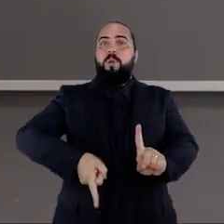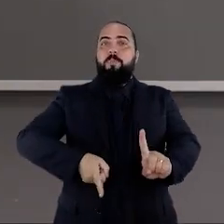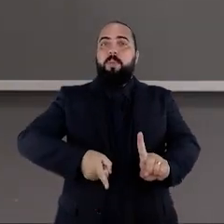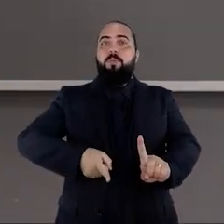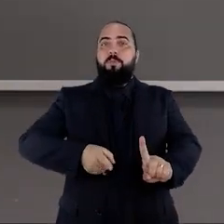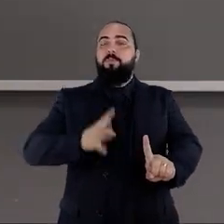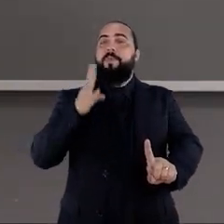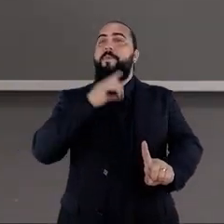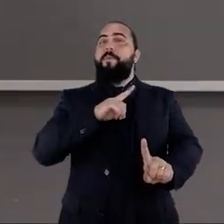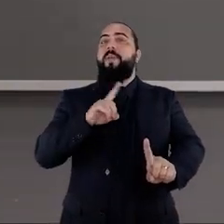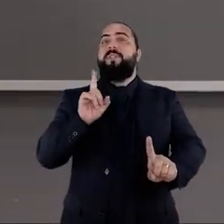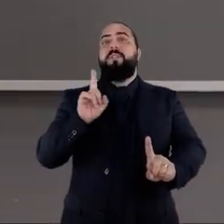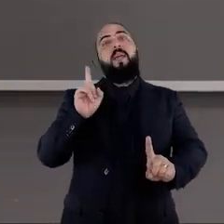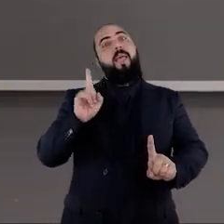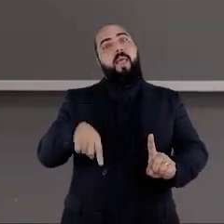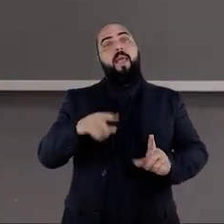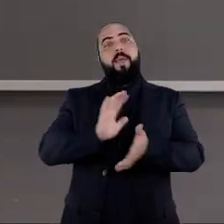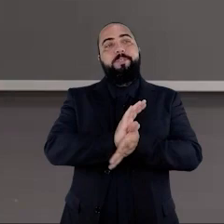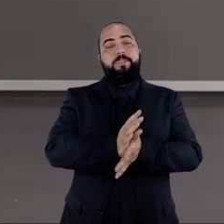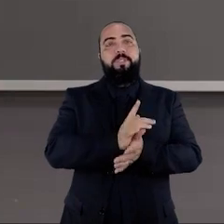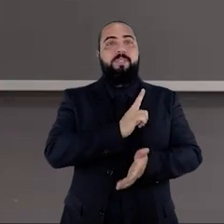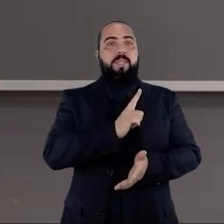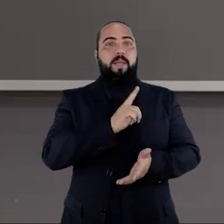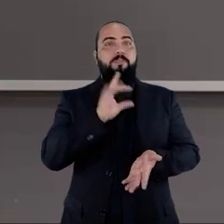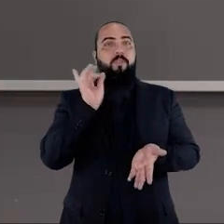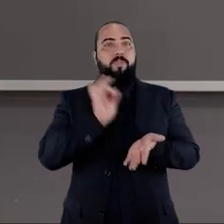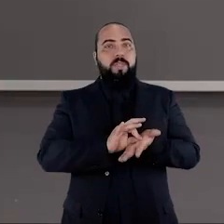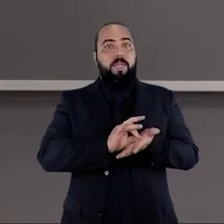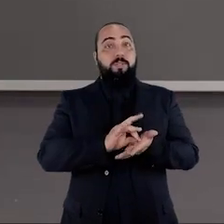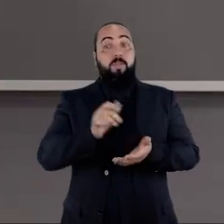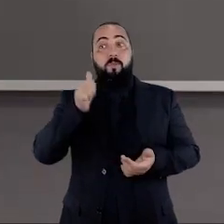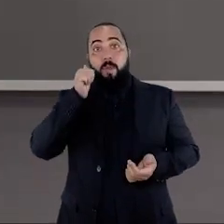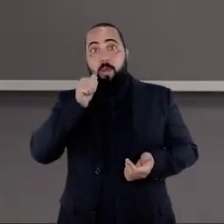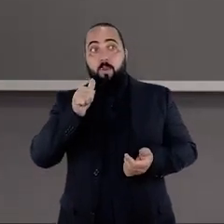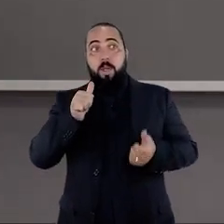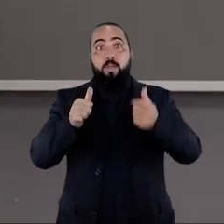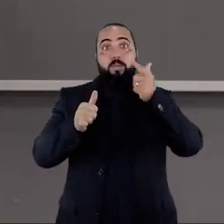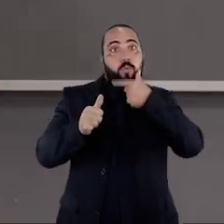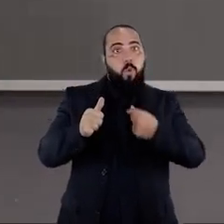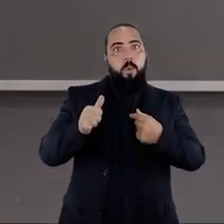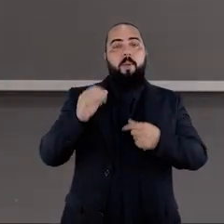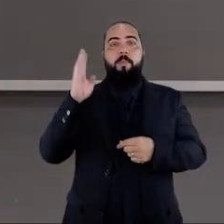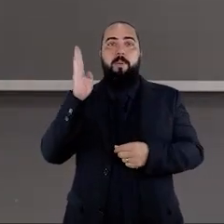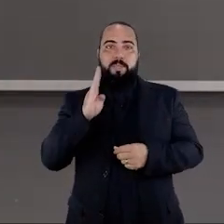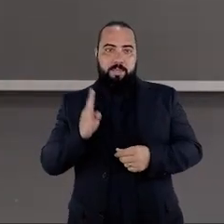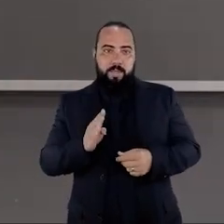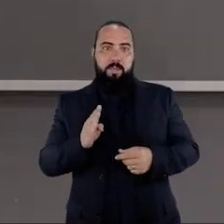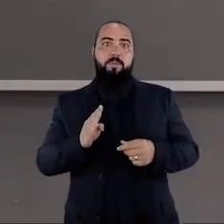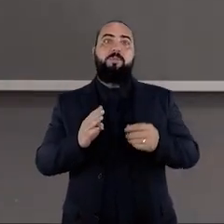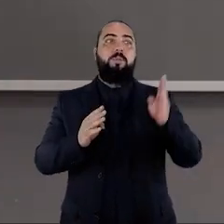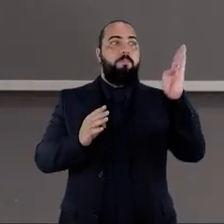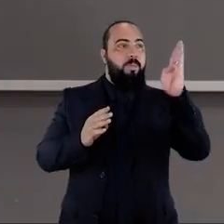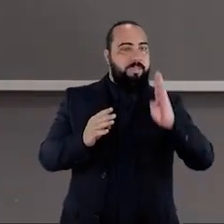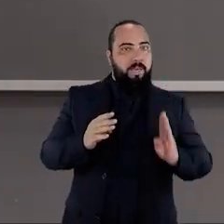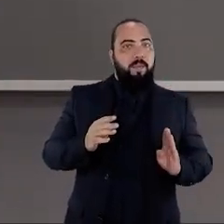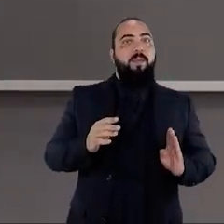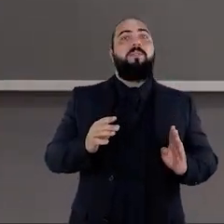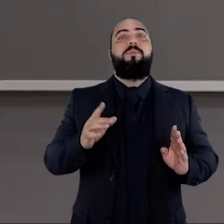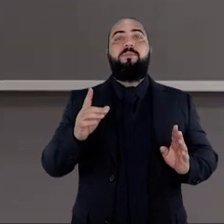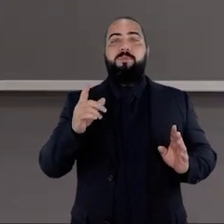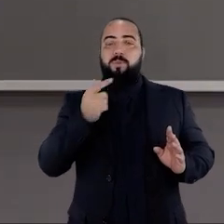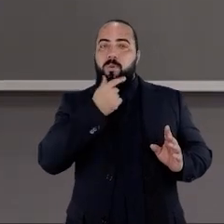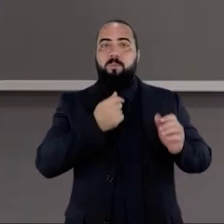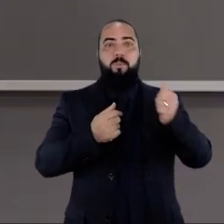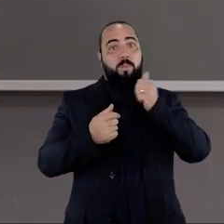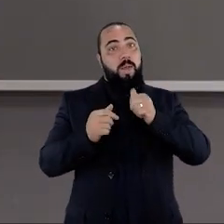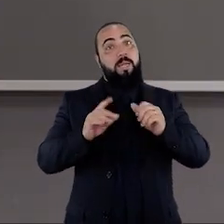significa reconhecer que essa discriminação existe e falar mulheres e homens, brasileiras e brasileiros têm